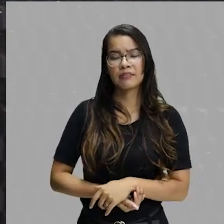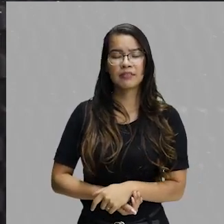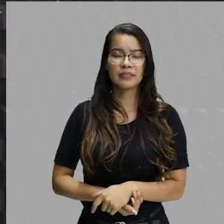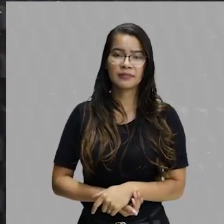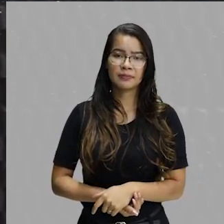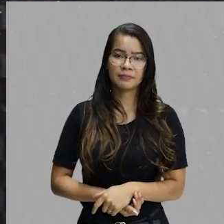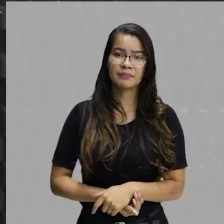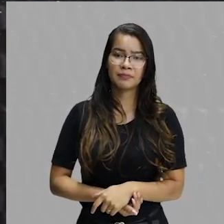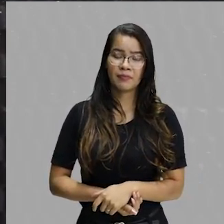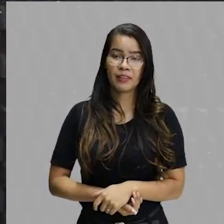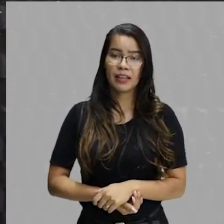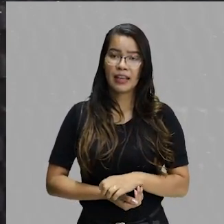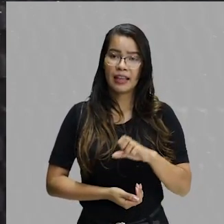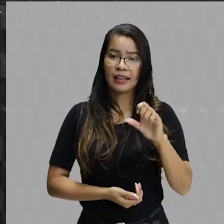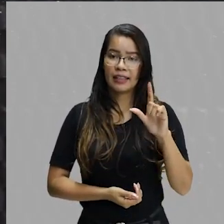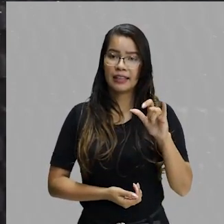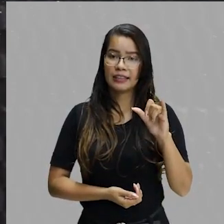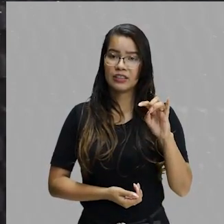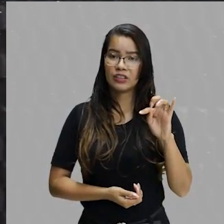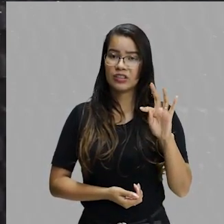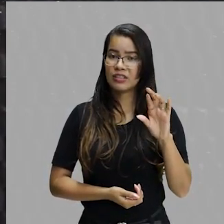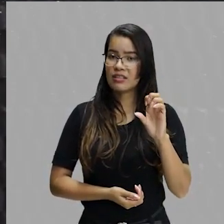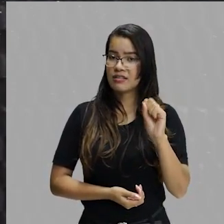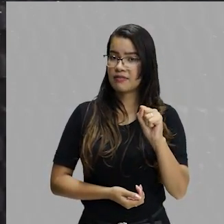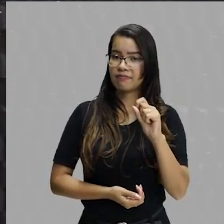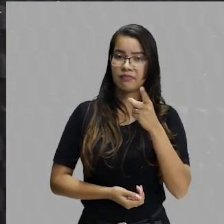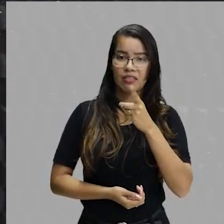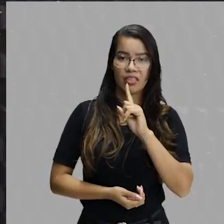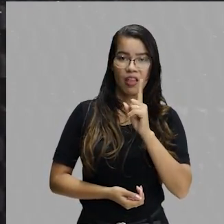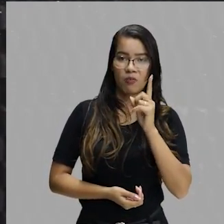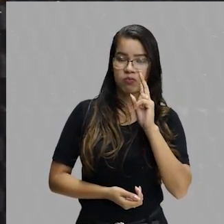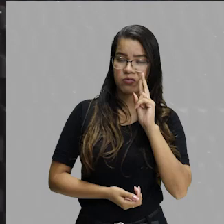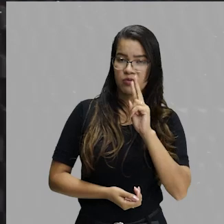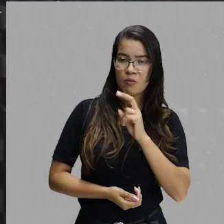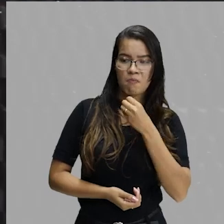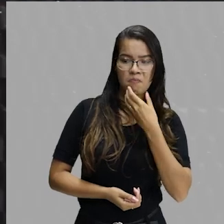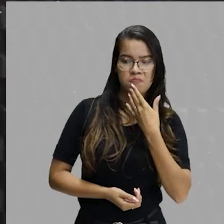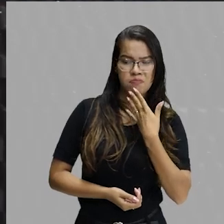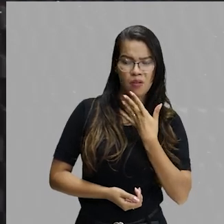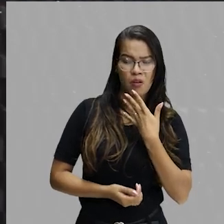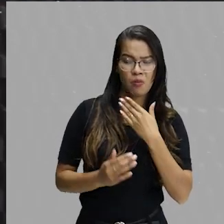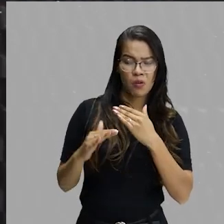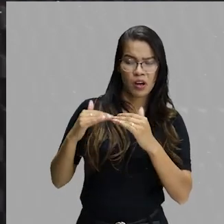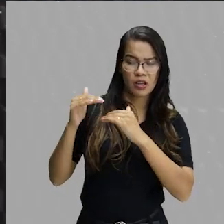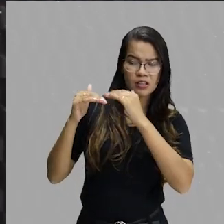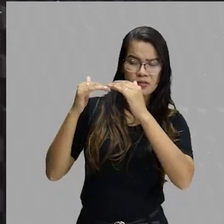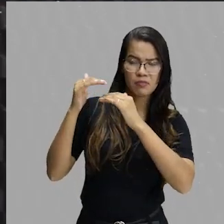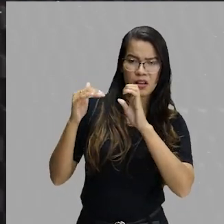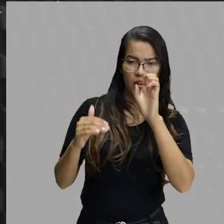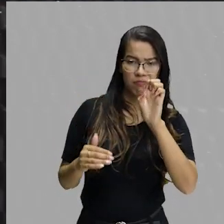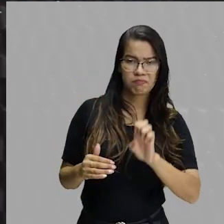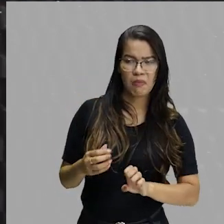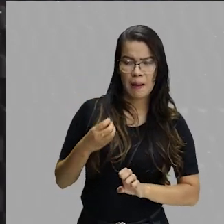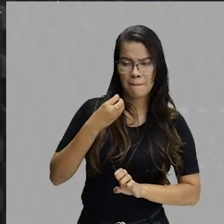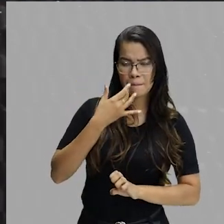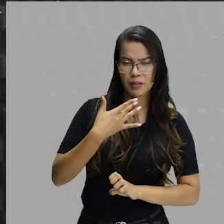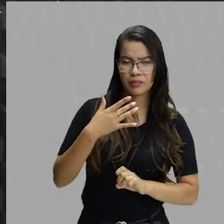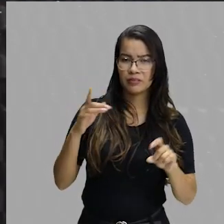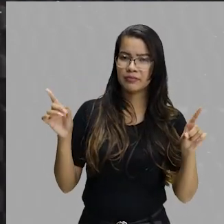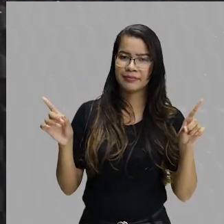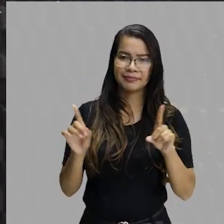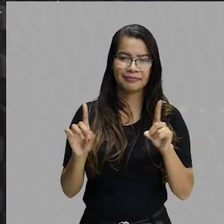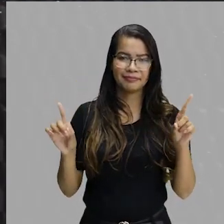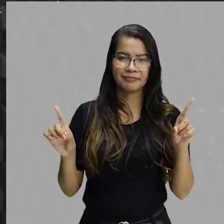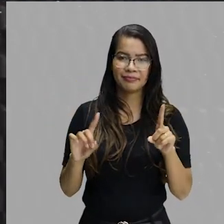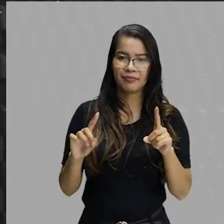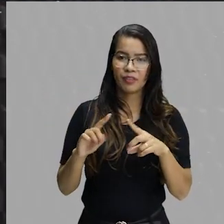essas elites, elas não vêem com bons olhos o crescimento dessas esquerdas. Observe que os dois